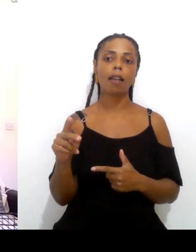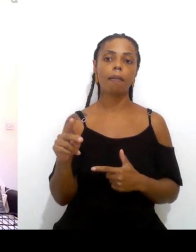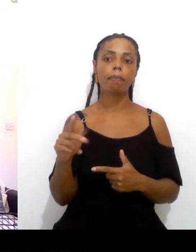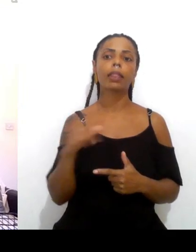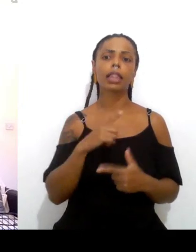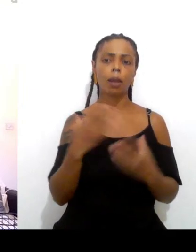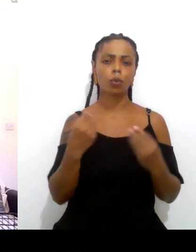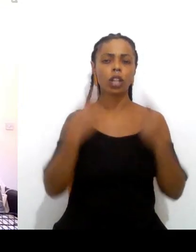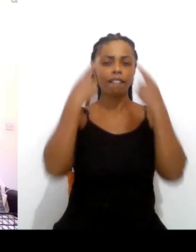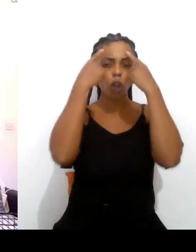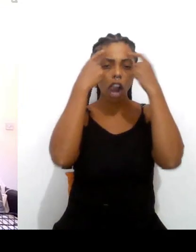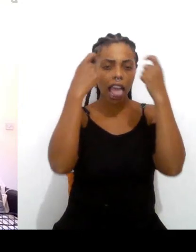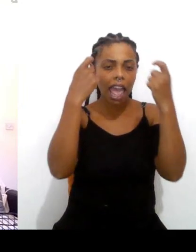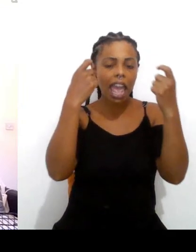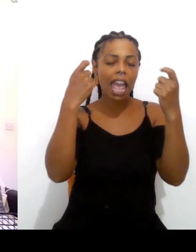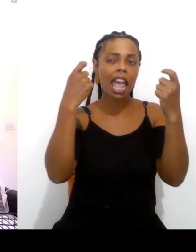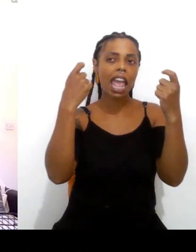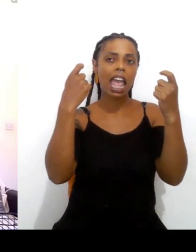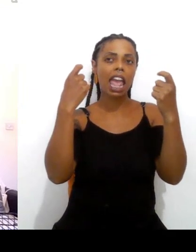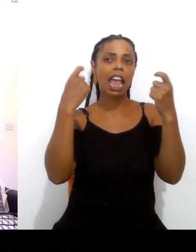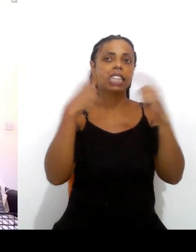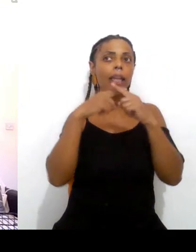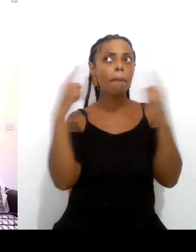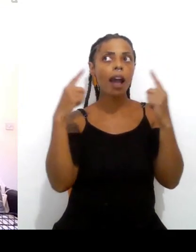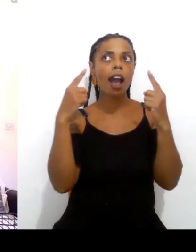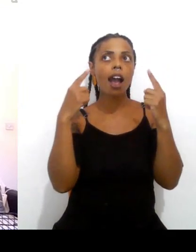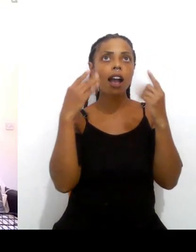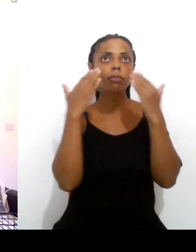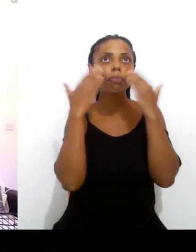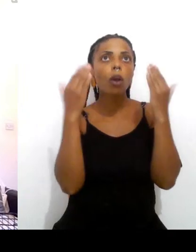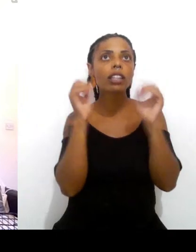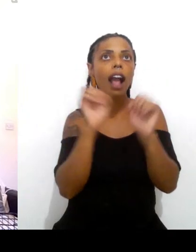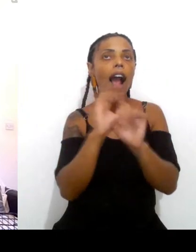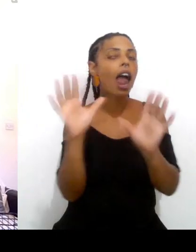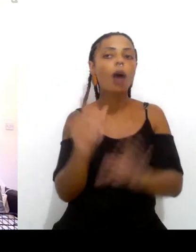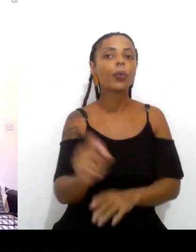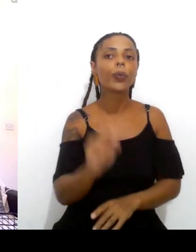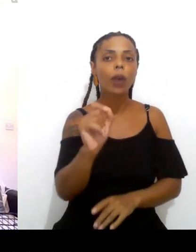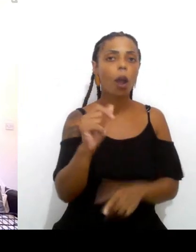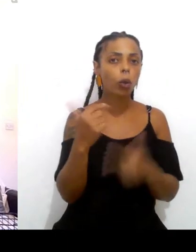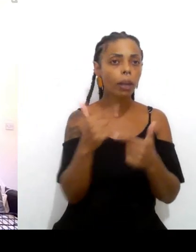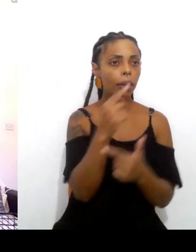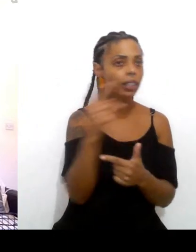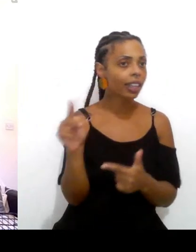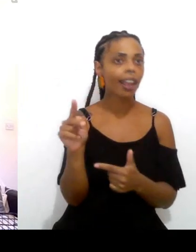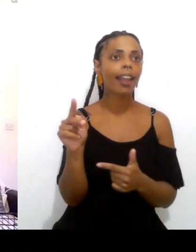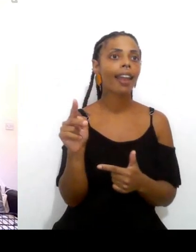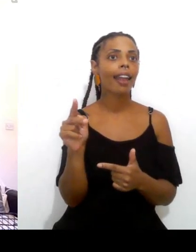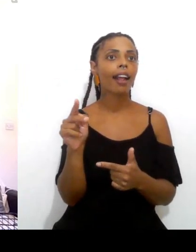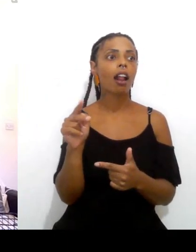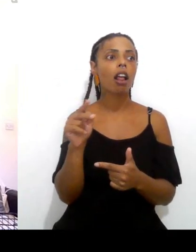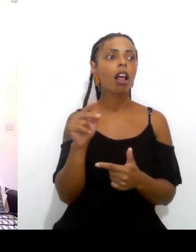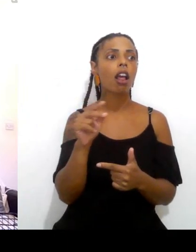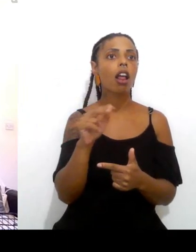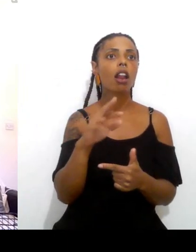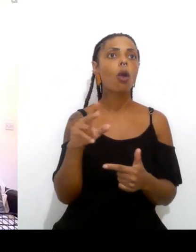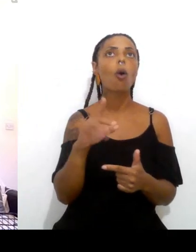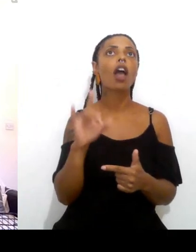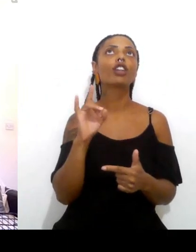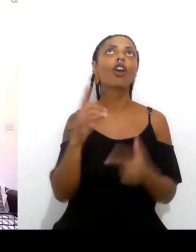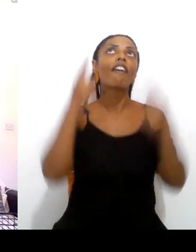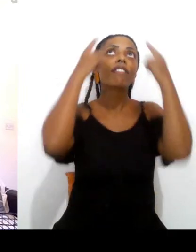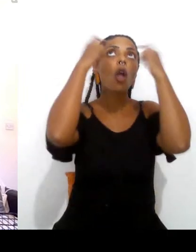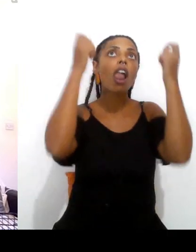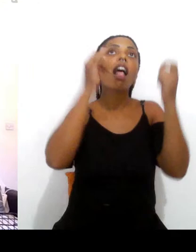violência fica muito claro que foi uma obra que não foi violenta só por ser